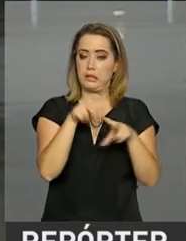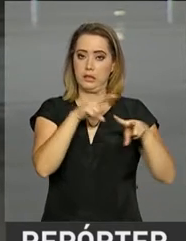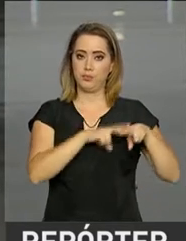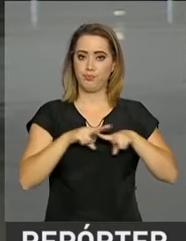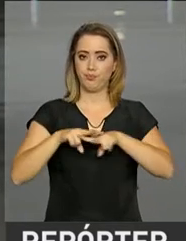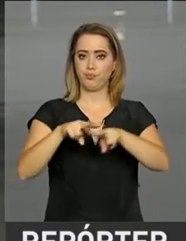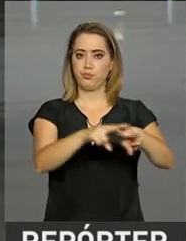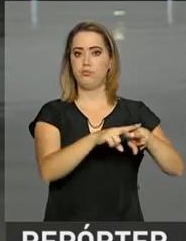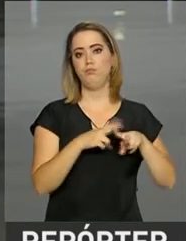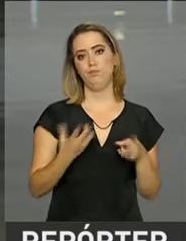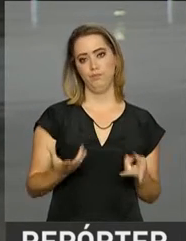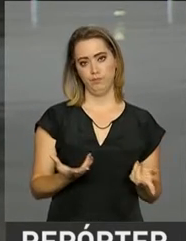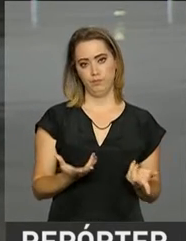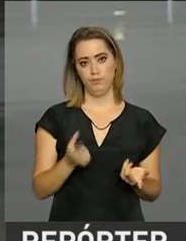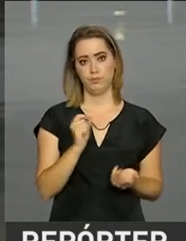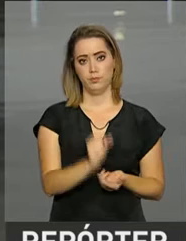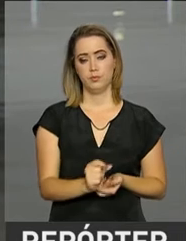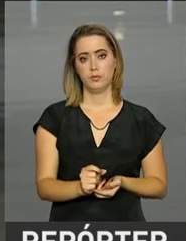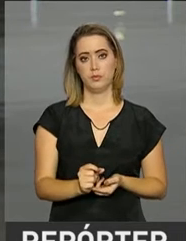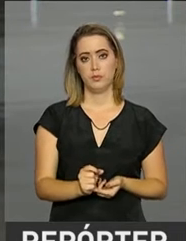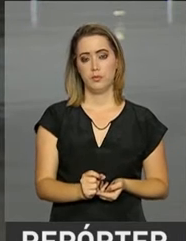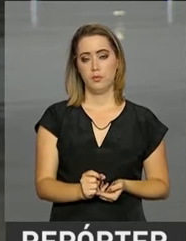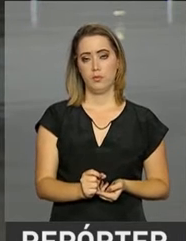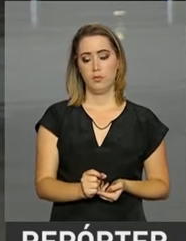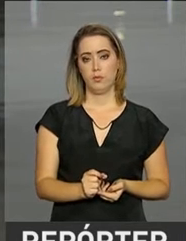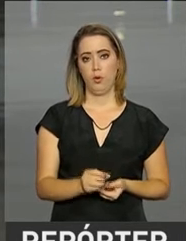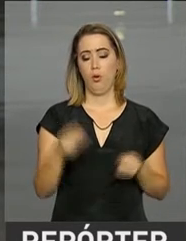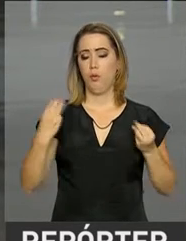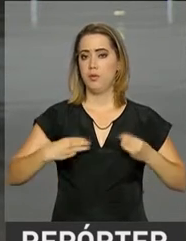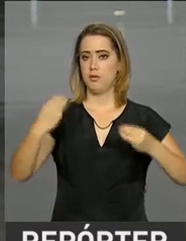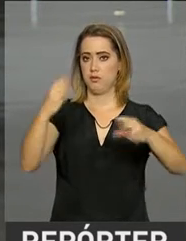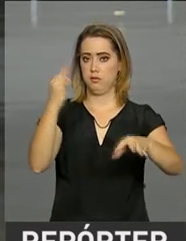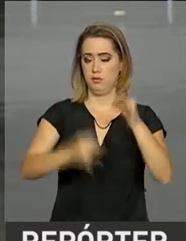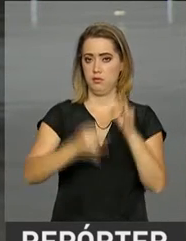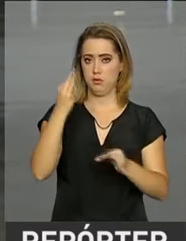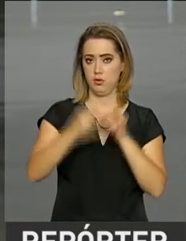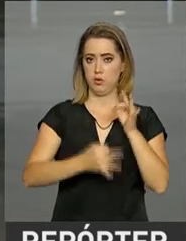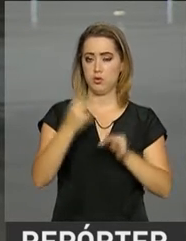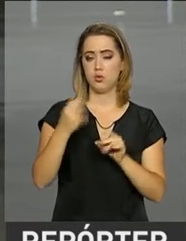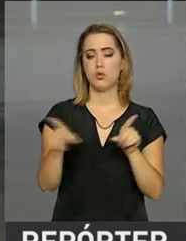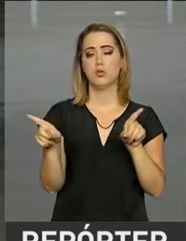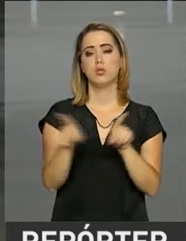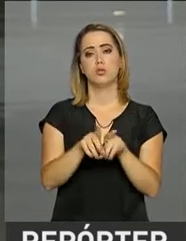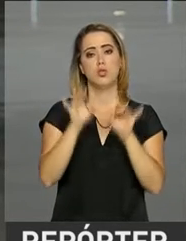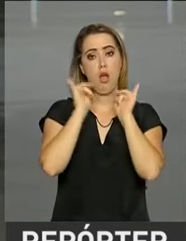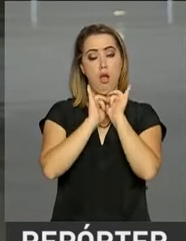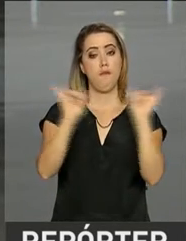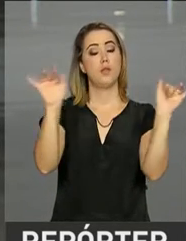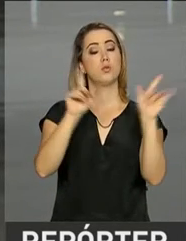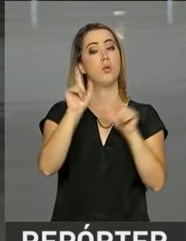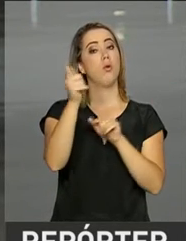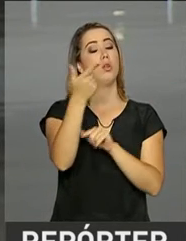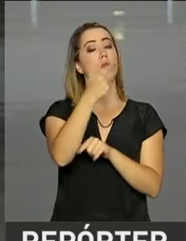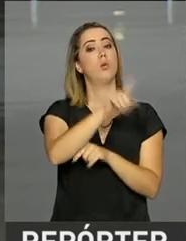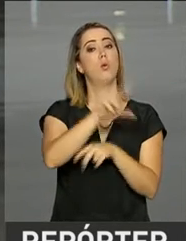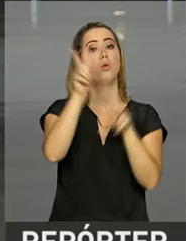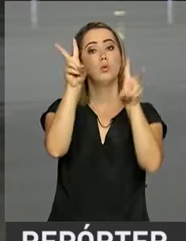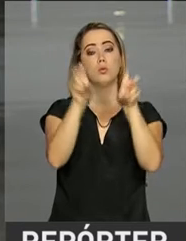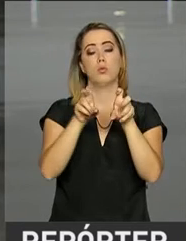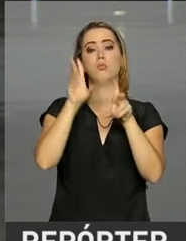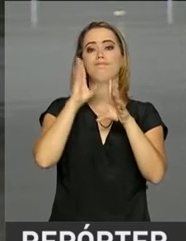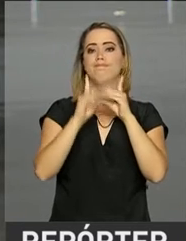seus sistemas prisionais segundo o ministério da justiça e cidadania outro assunto que deve ser discutido